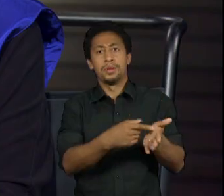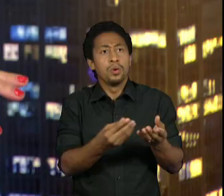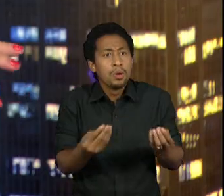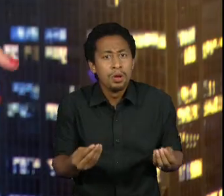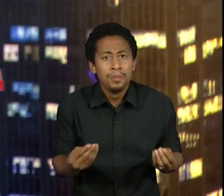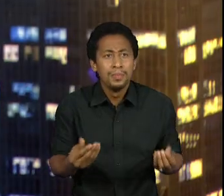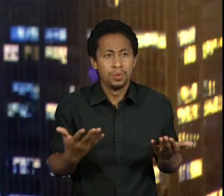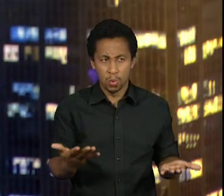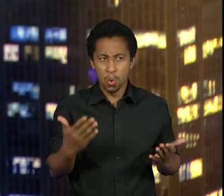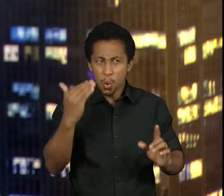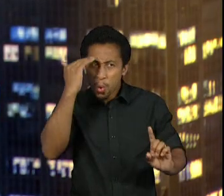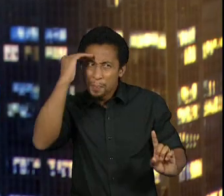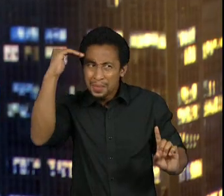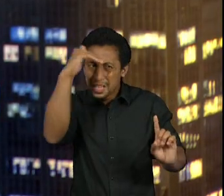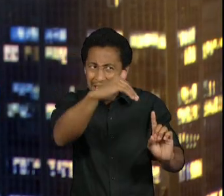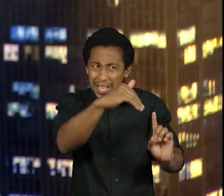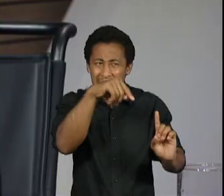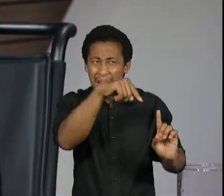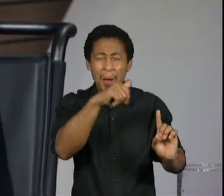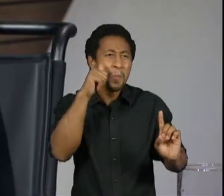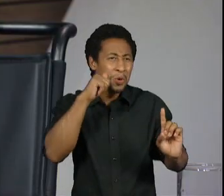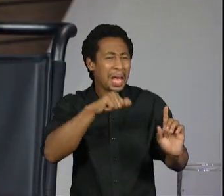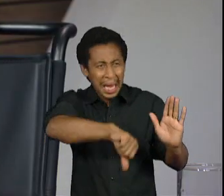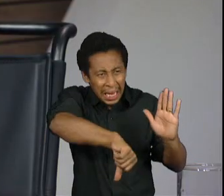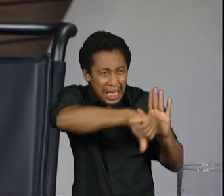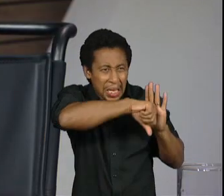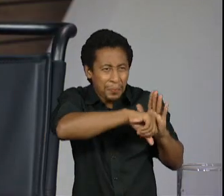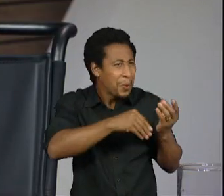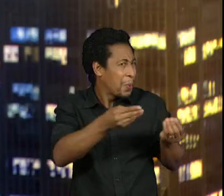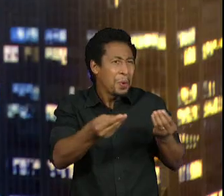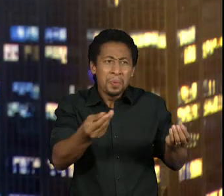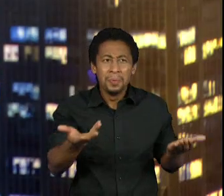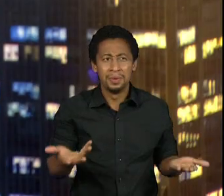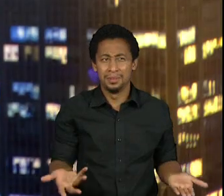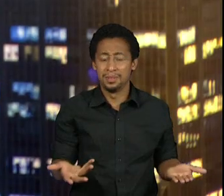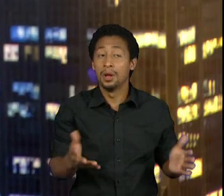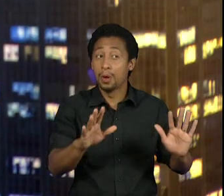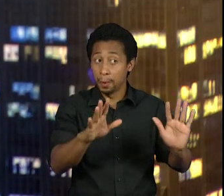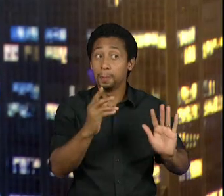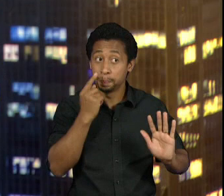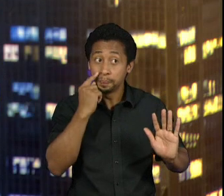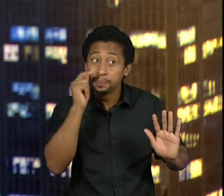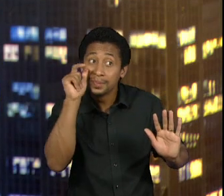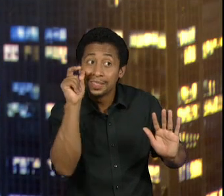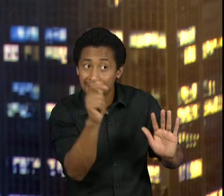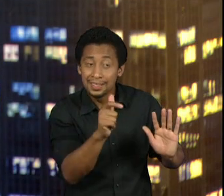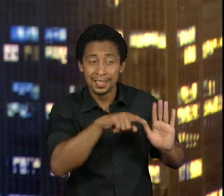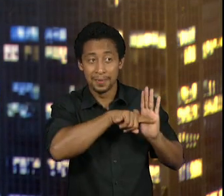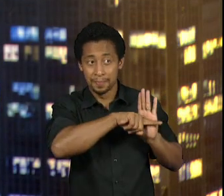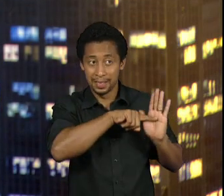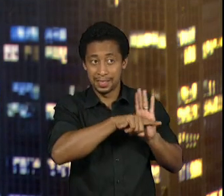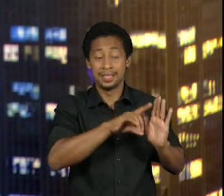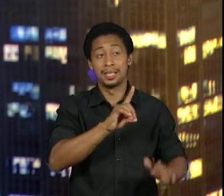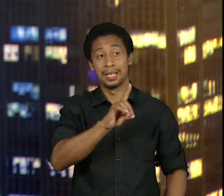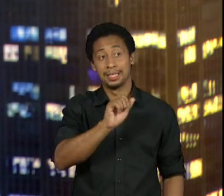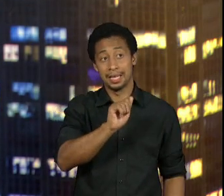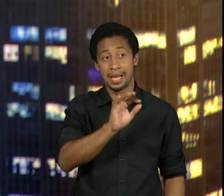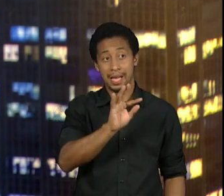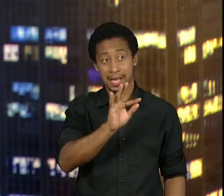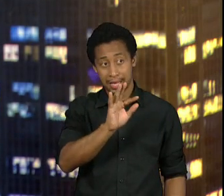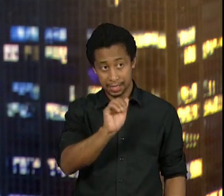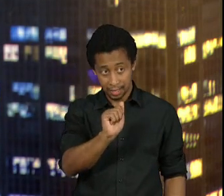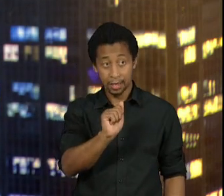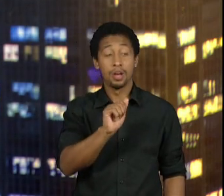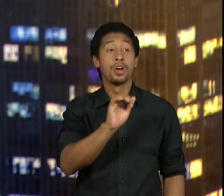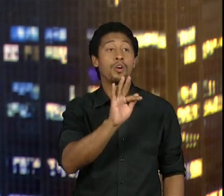mulher de um crime, né? Quantas vezes passamos por isso? Só vou trazer uma coisa interessante aqui, que é uma pesquisa Datafolha, dizendo que para